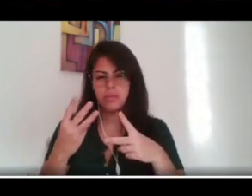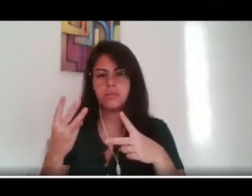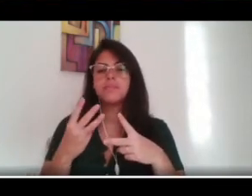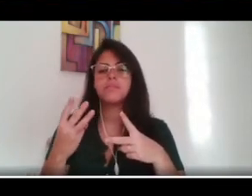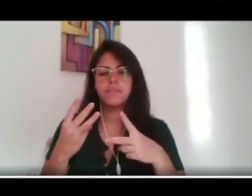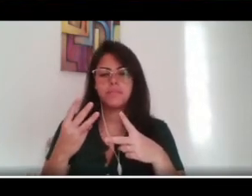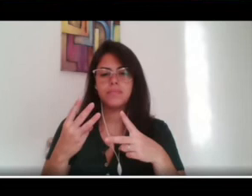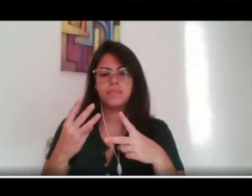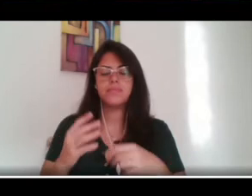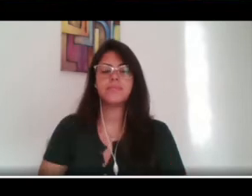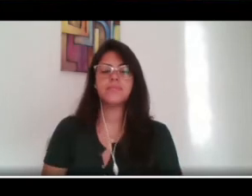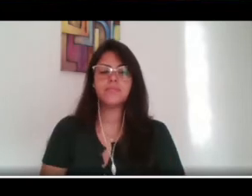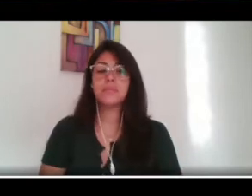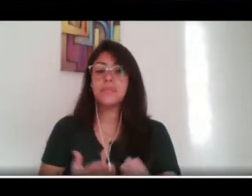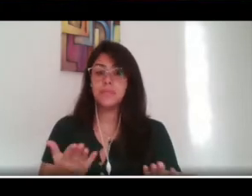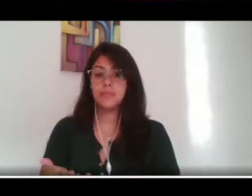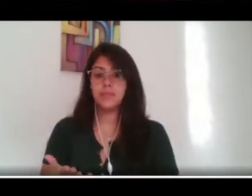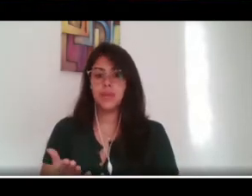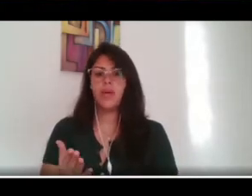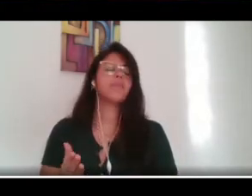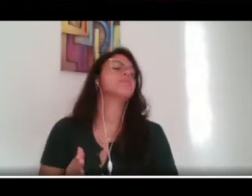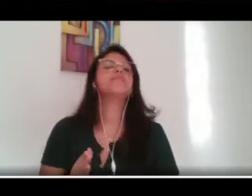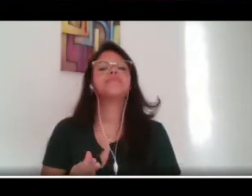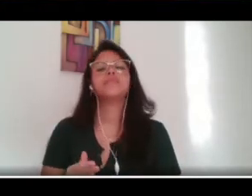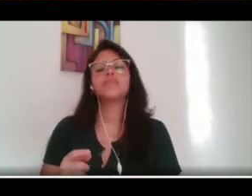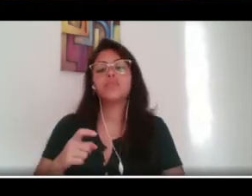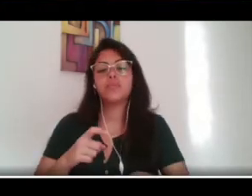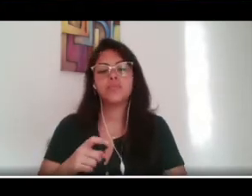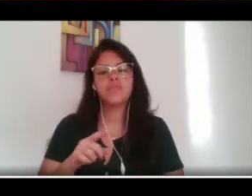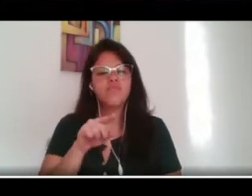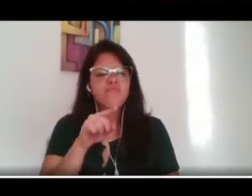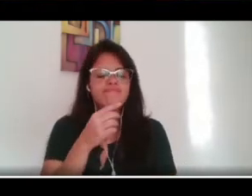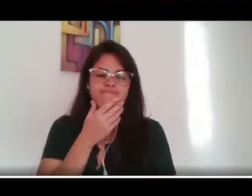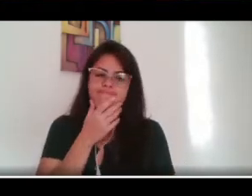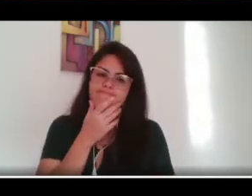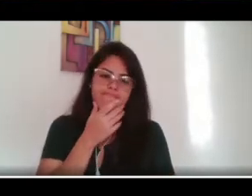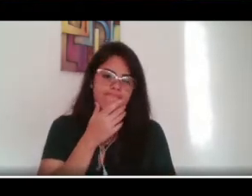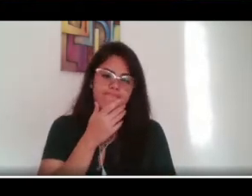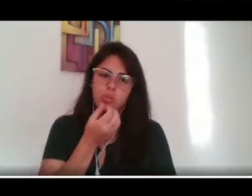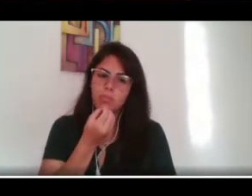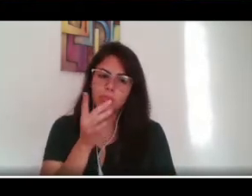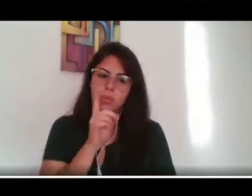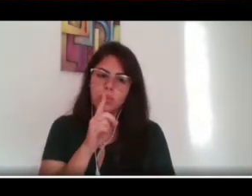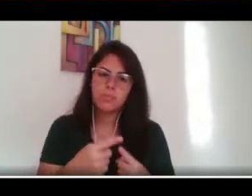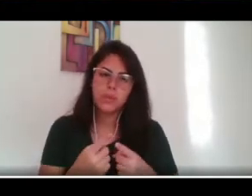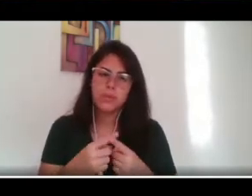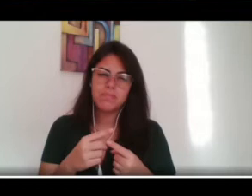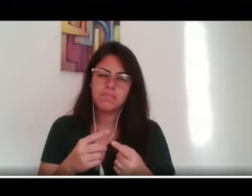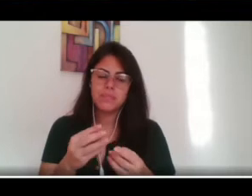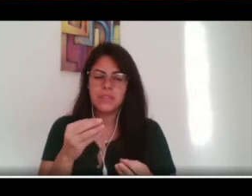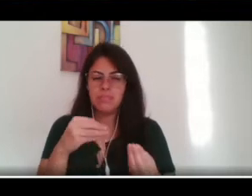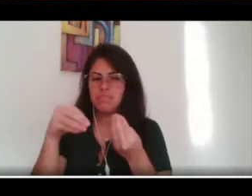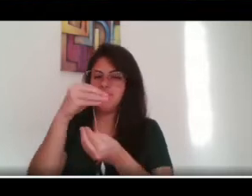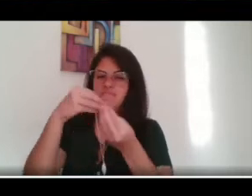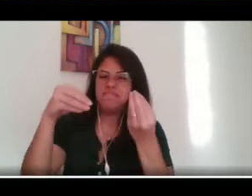esquema não ficou legal aqui, que ficou embolado, mas eu vou desenhar aqui de outra cor. Então, a velocidade V0 aqui,